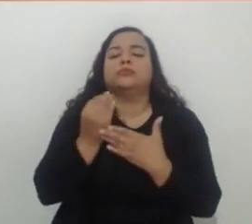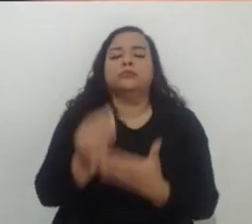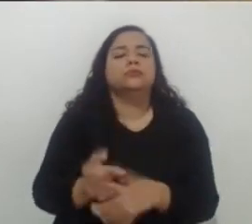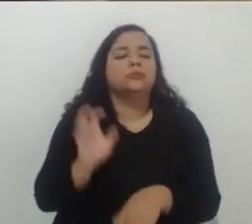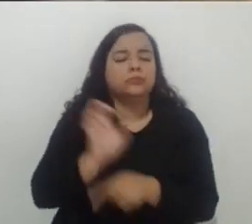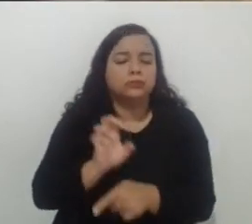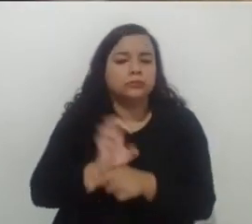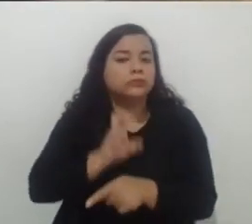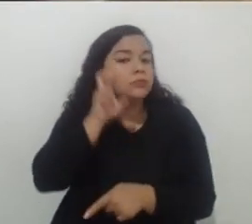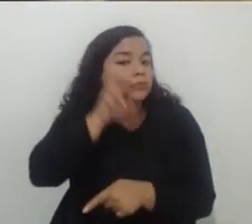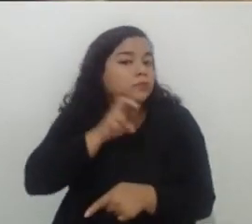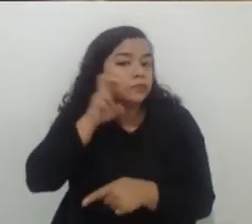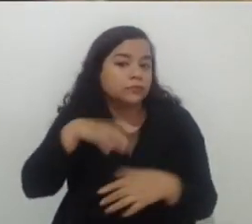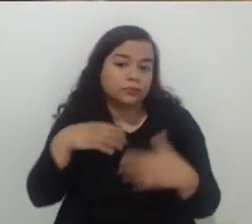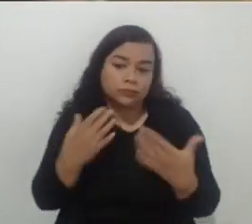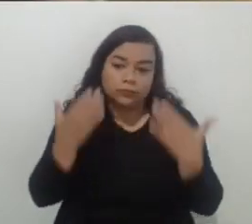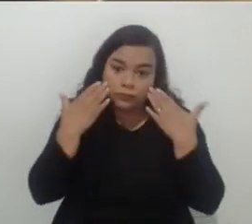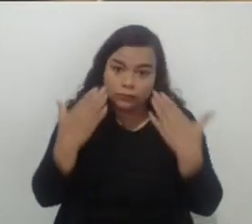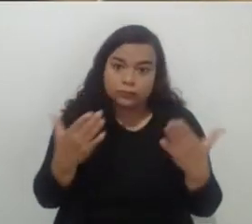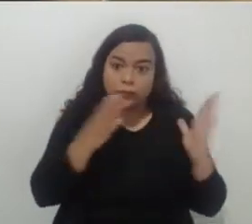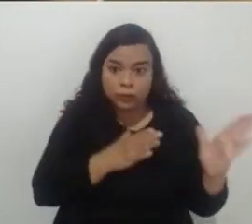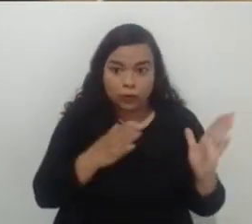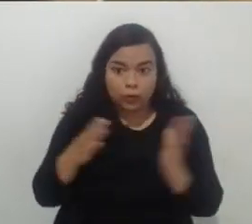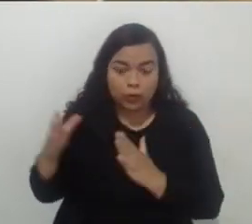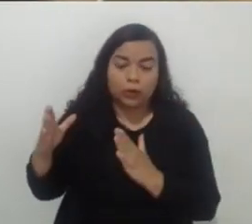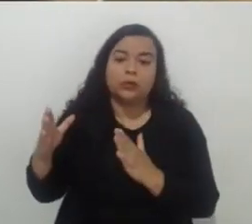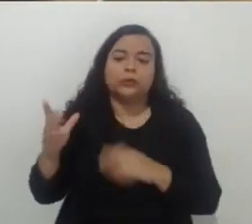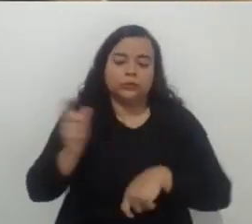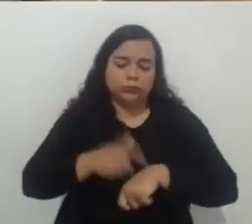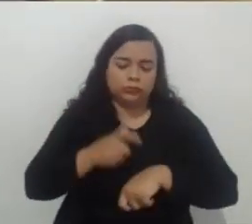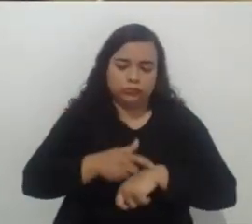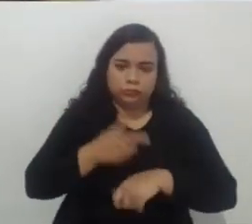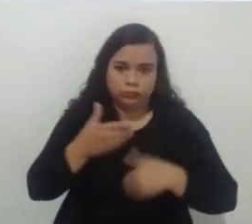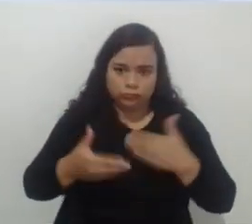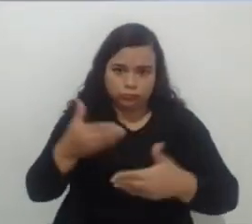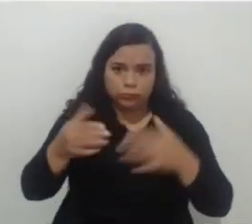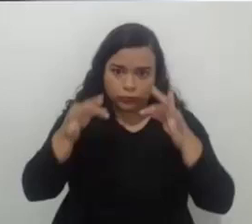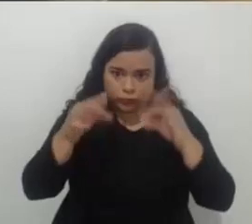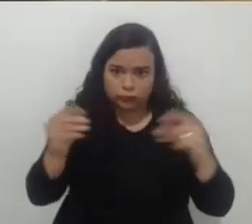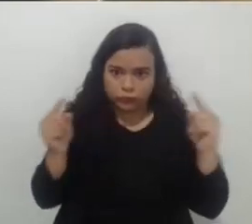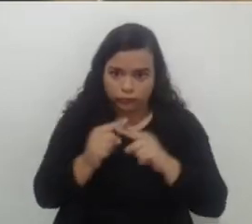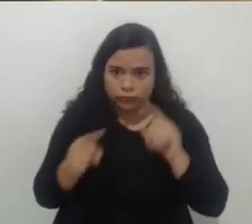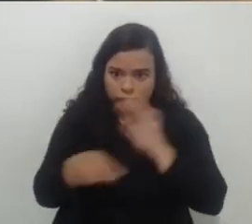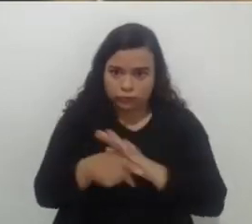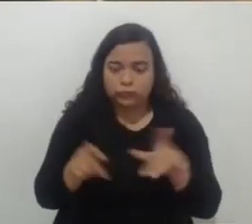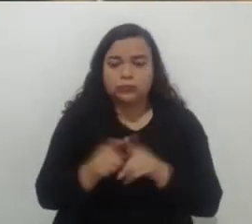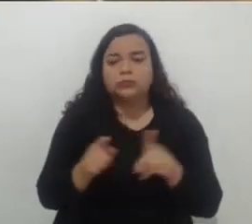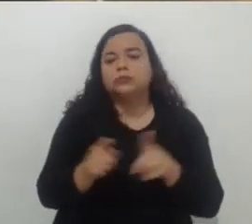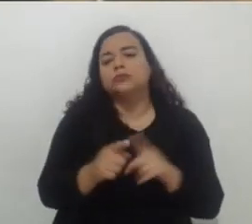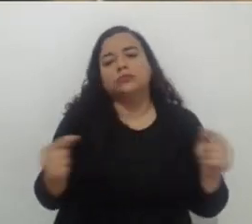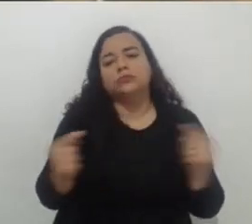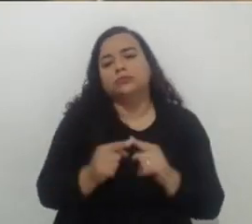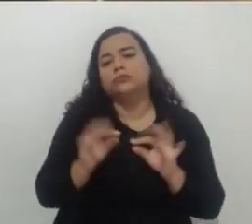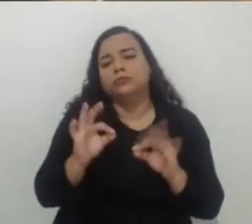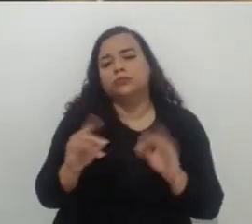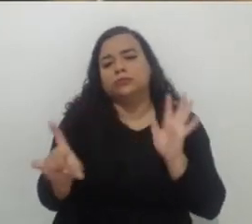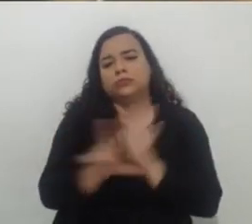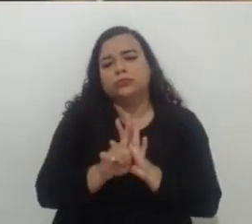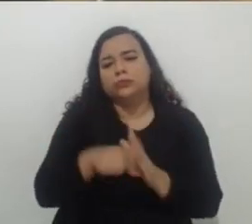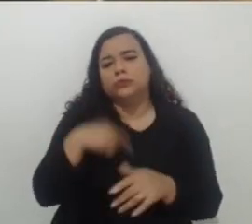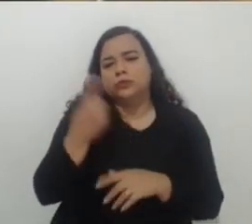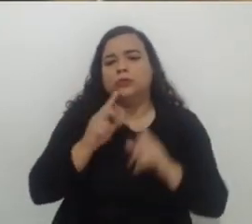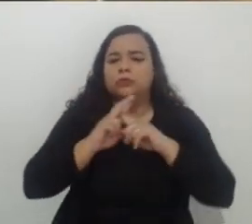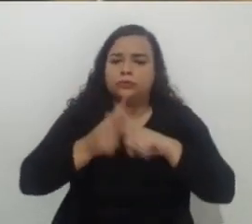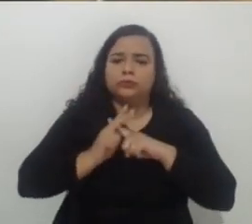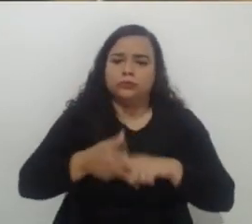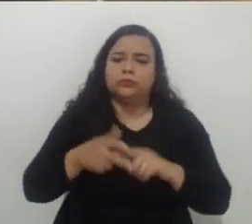desses fatos, da ordem cronológica de tudo o que sucedeu e daquilo que é pertinente no que tange à legislação, nós ratificamos o nosso